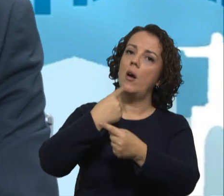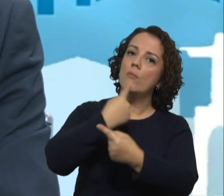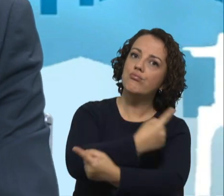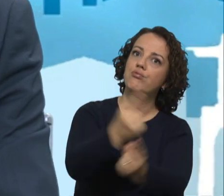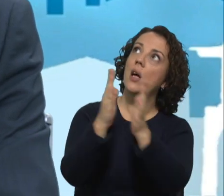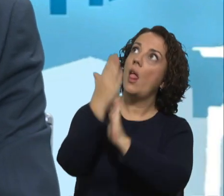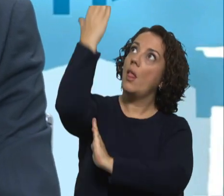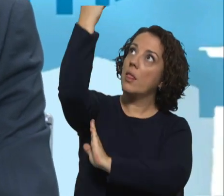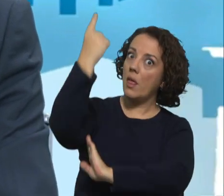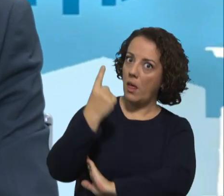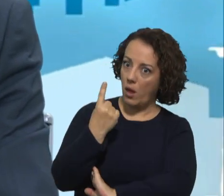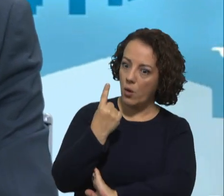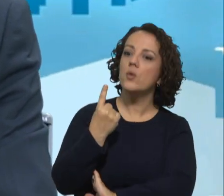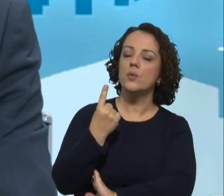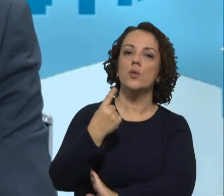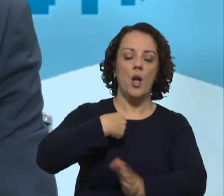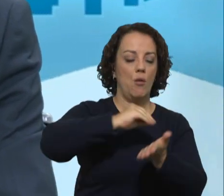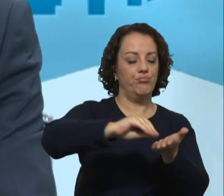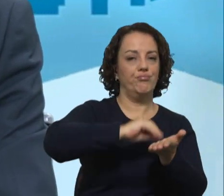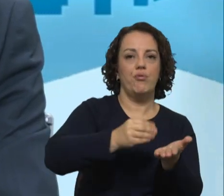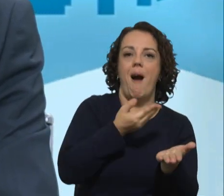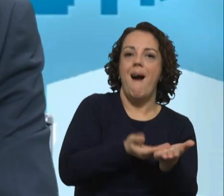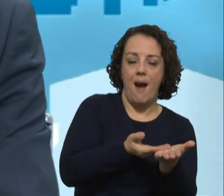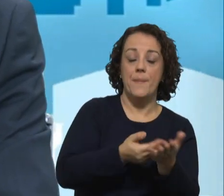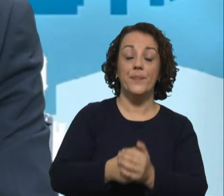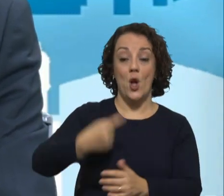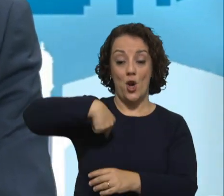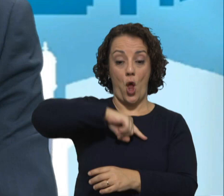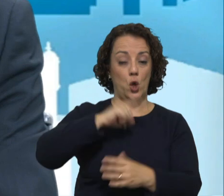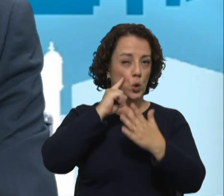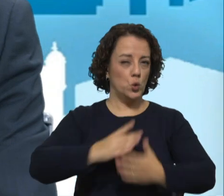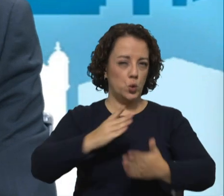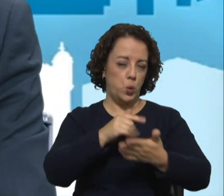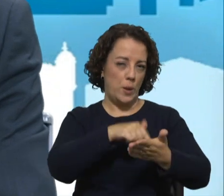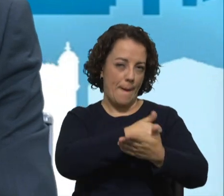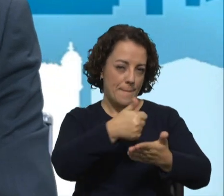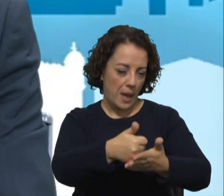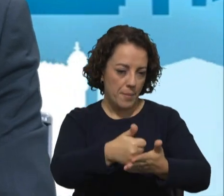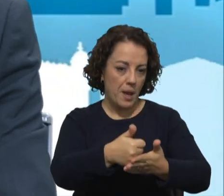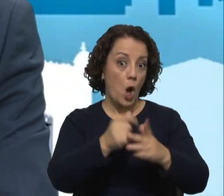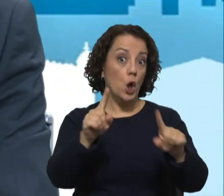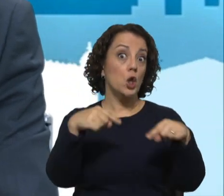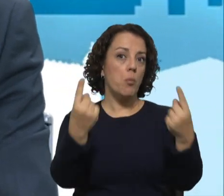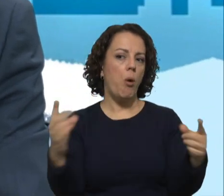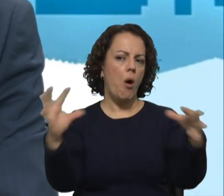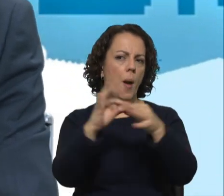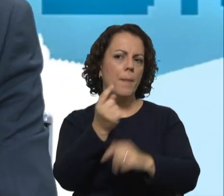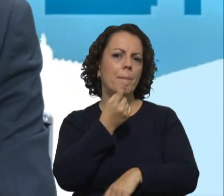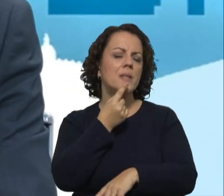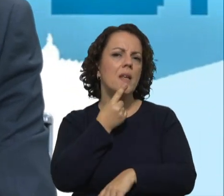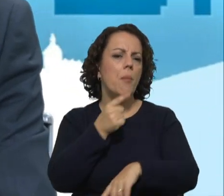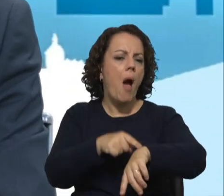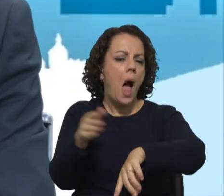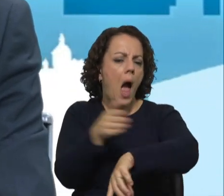creio que quando estudamos a Bíblia nos seus termos literários, quando percebemos também o contexto histórico, isso também nos ajuda